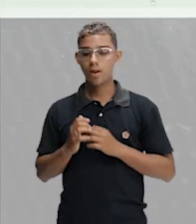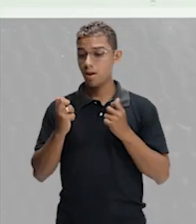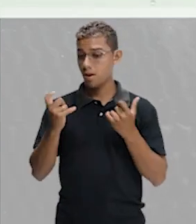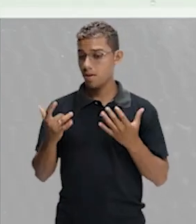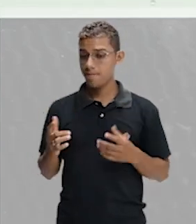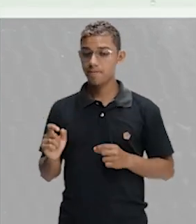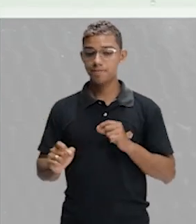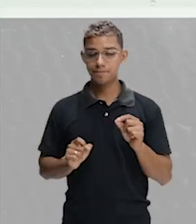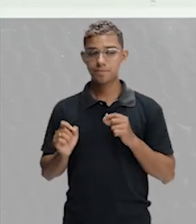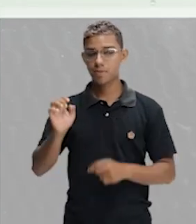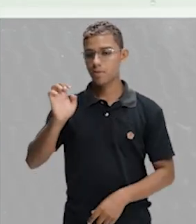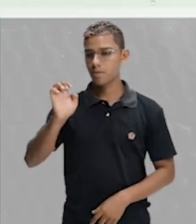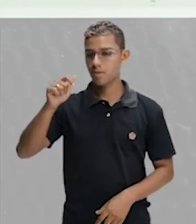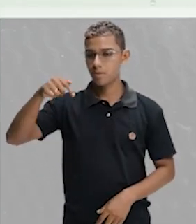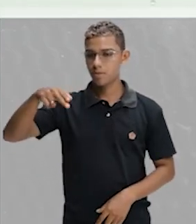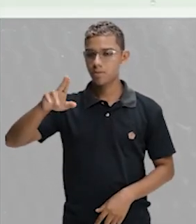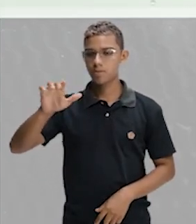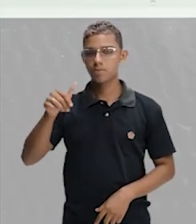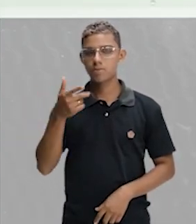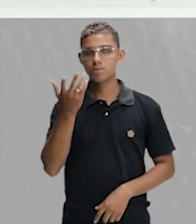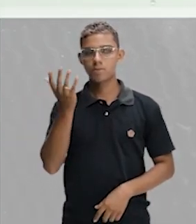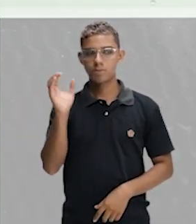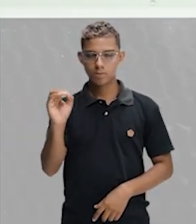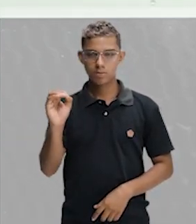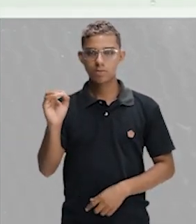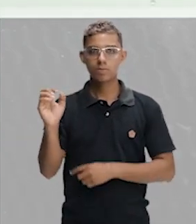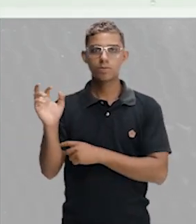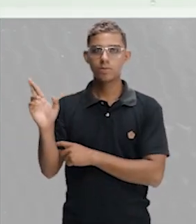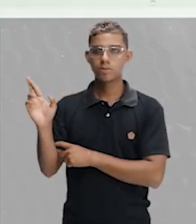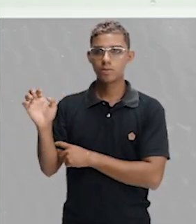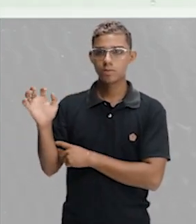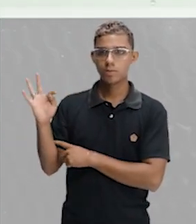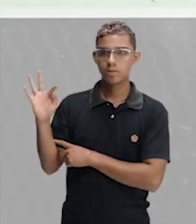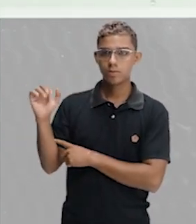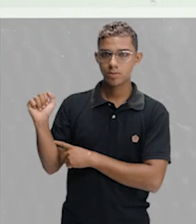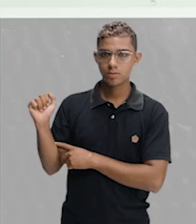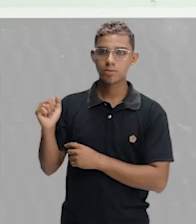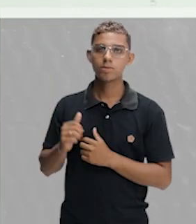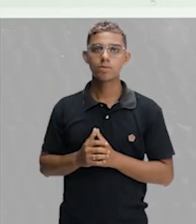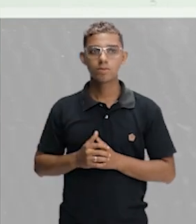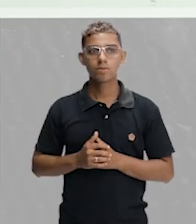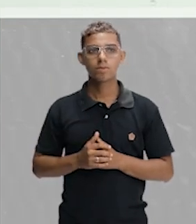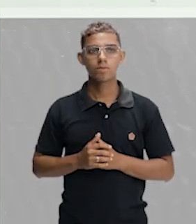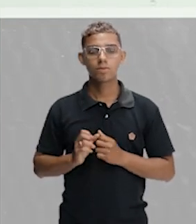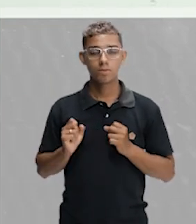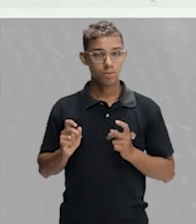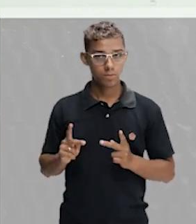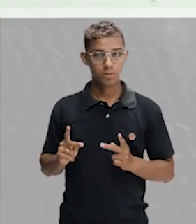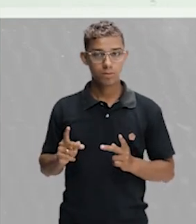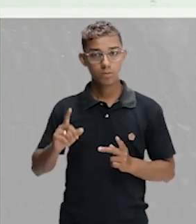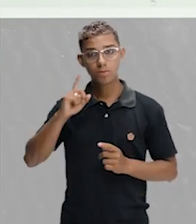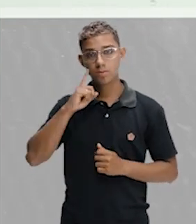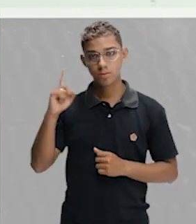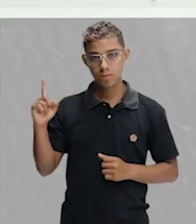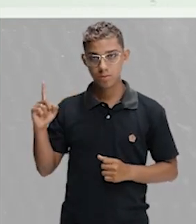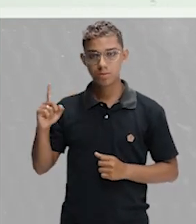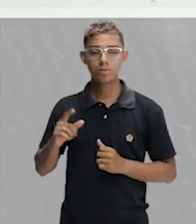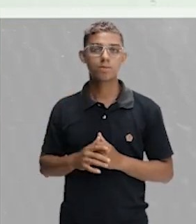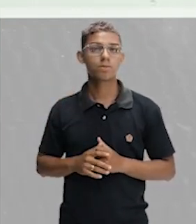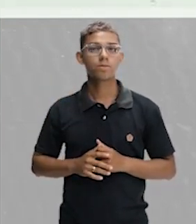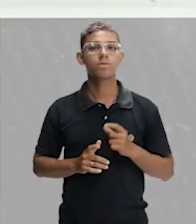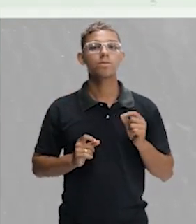reta a equação reduzida da reta certo Então